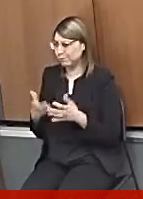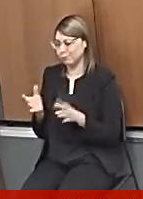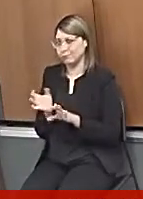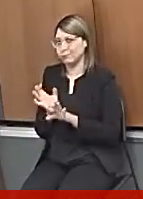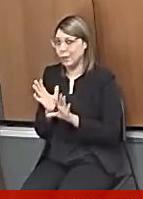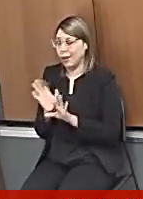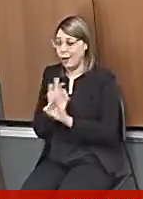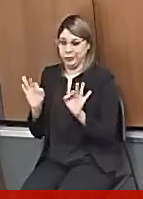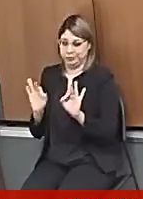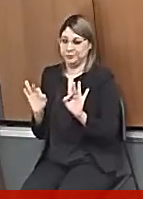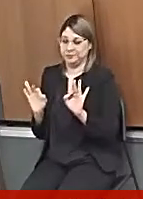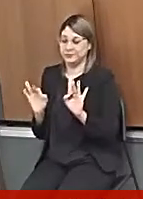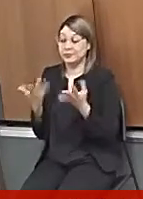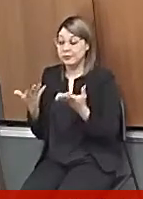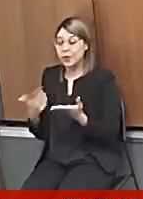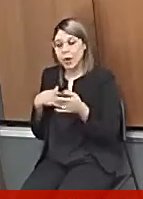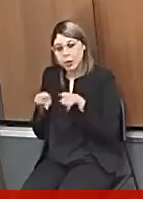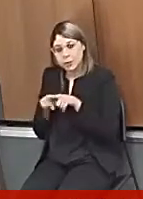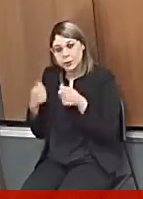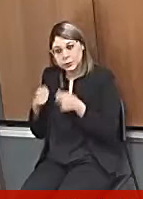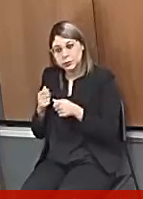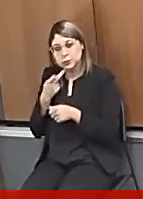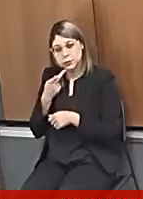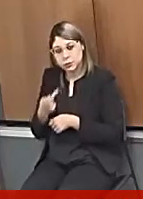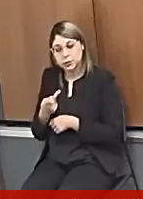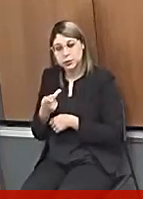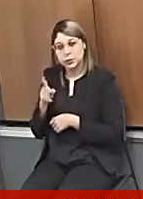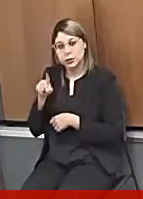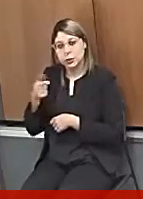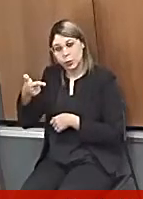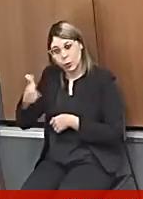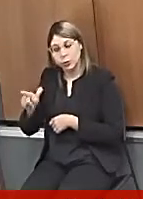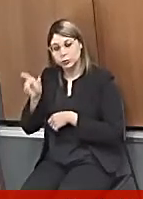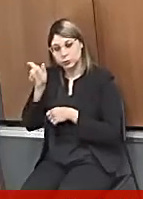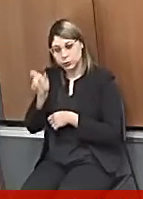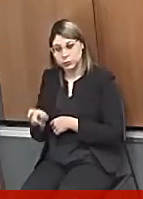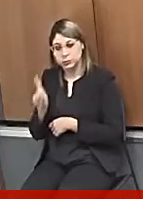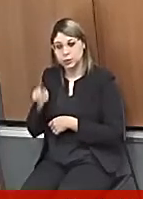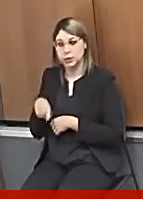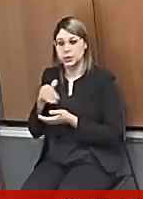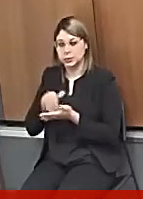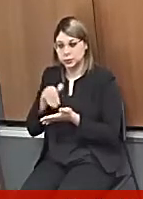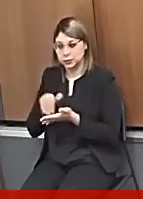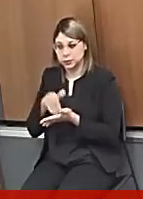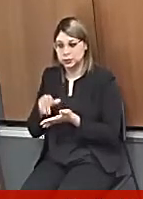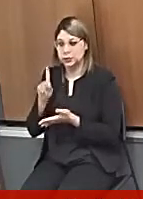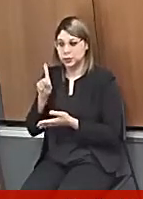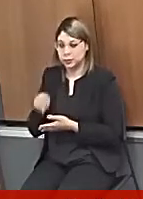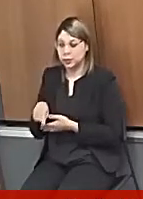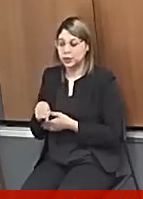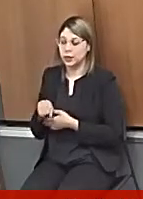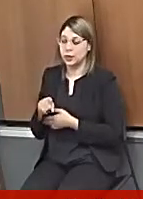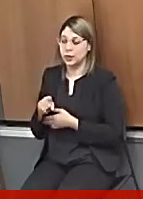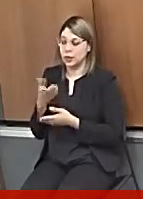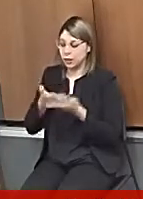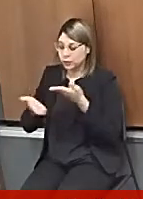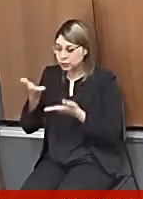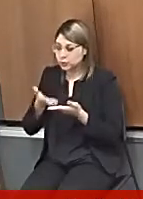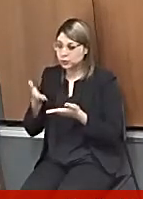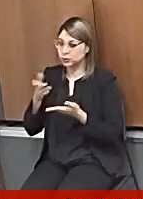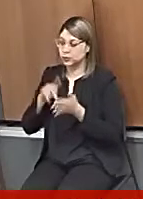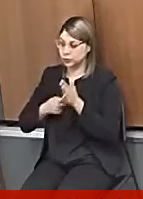extrema e também eu tenho que referir também a uma outra pessoa que a secretária de relações sindicais a